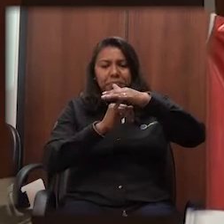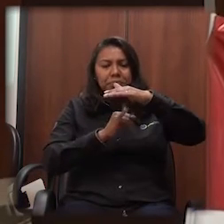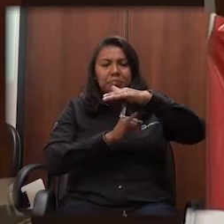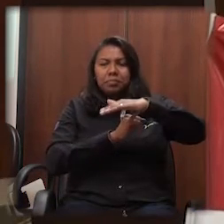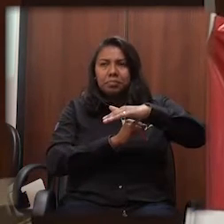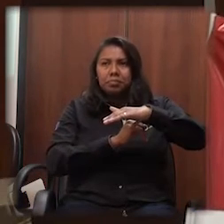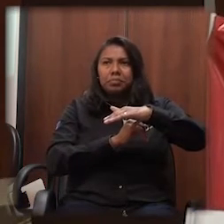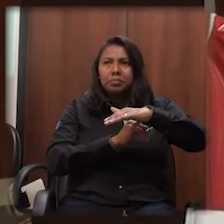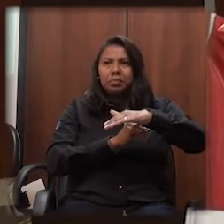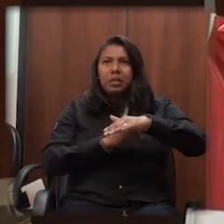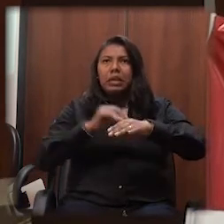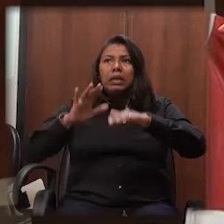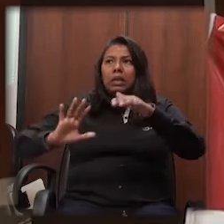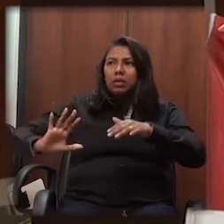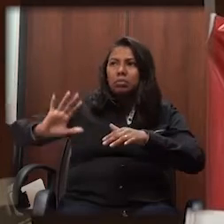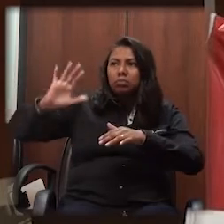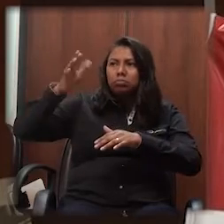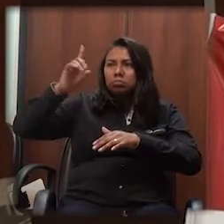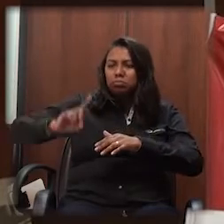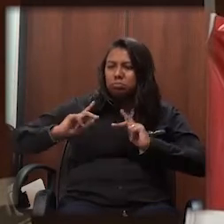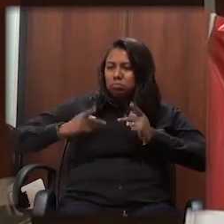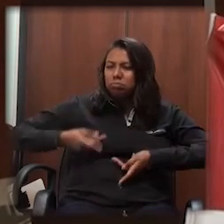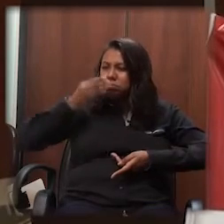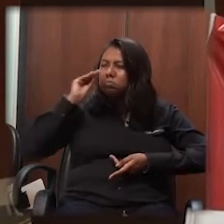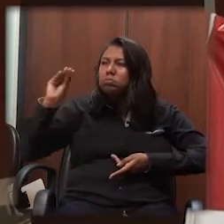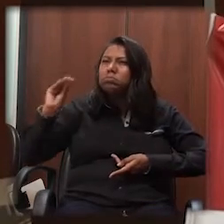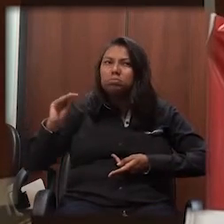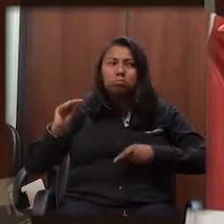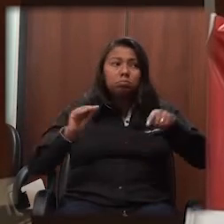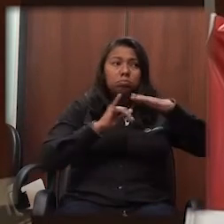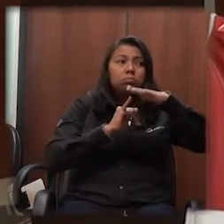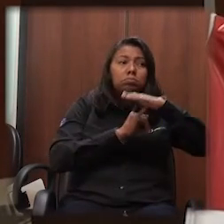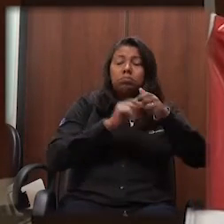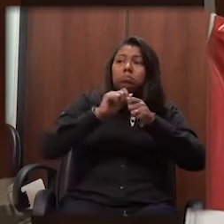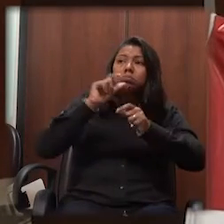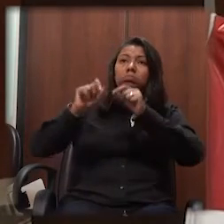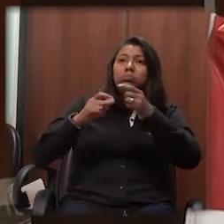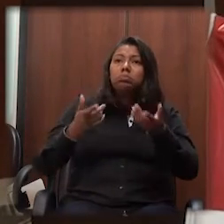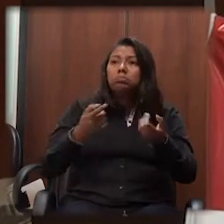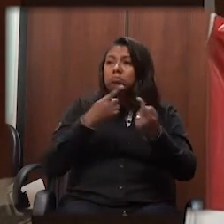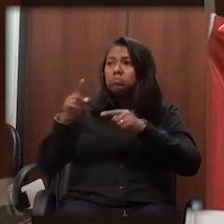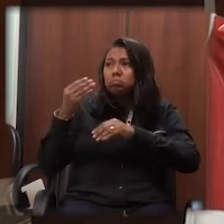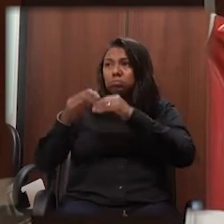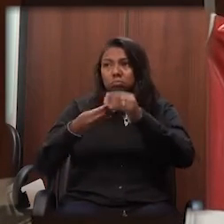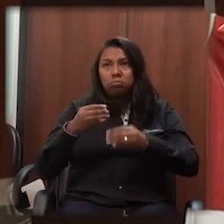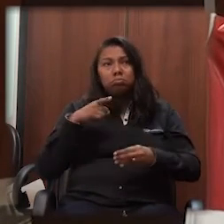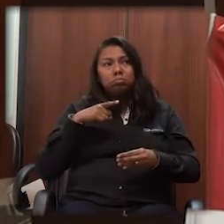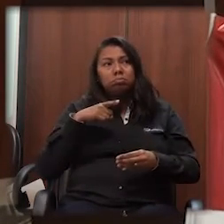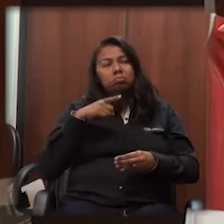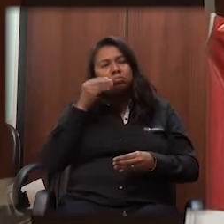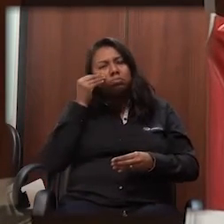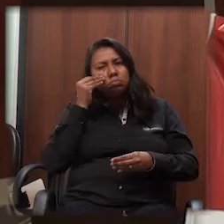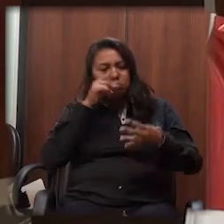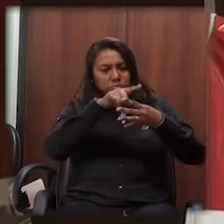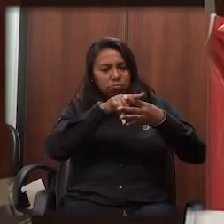enfrentamento às violações dos direitos humanos no seu público, né? Enfim. Então, a gente tentou dividir nesses 4 blocos,